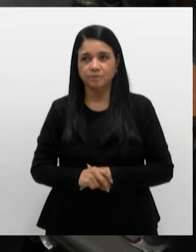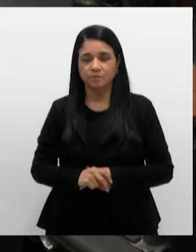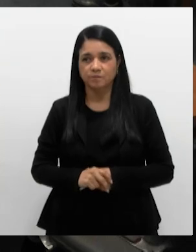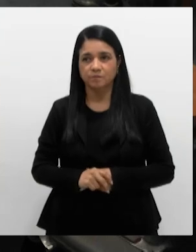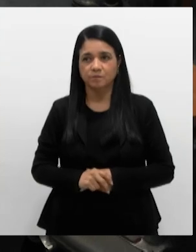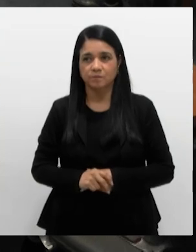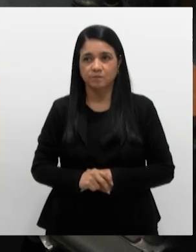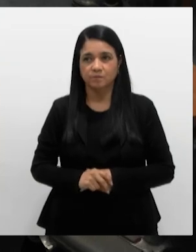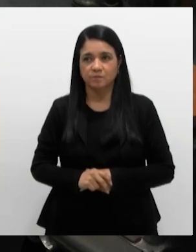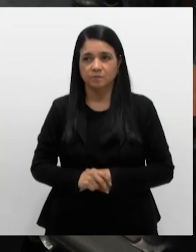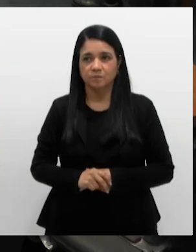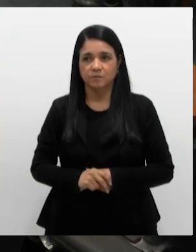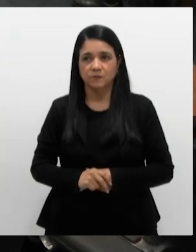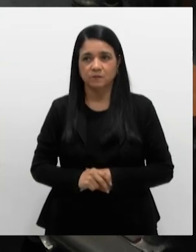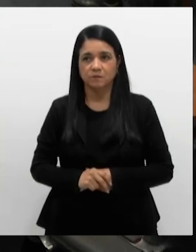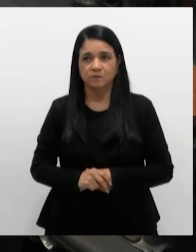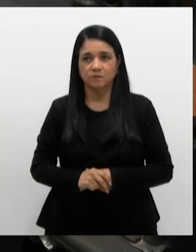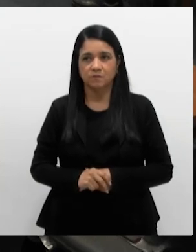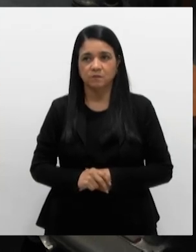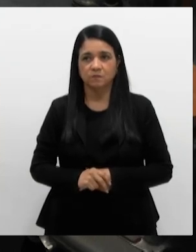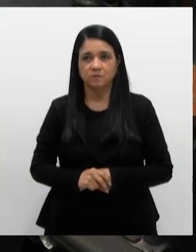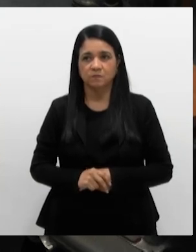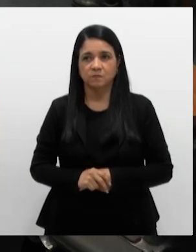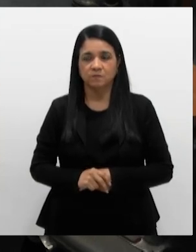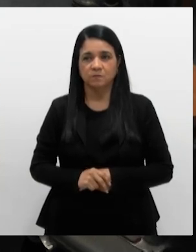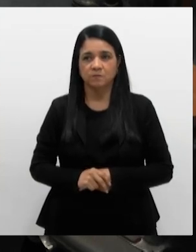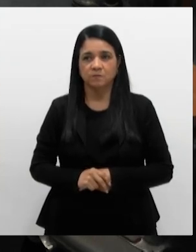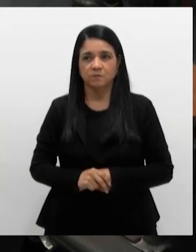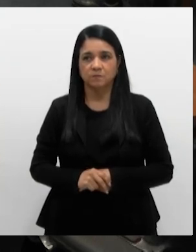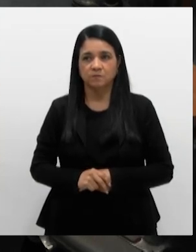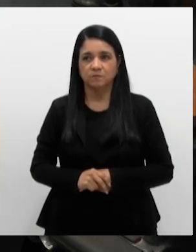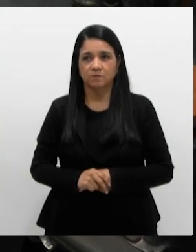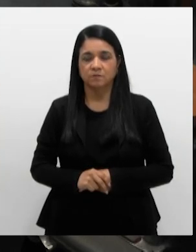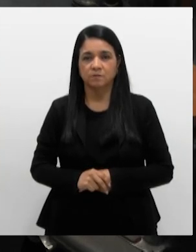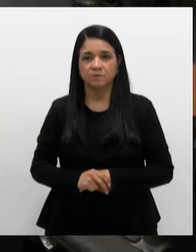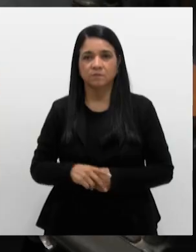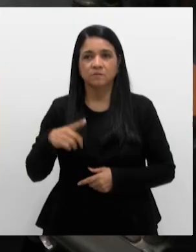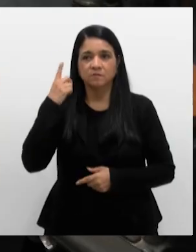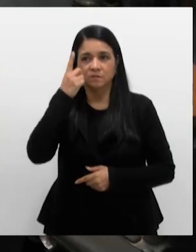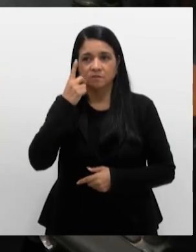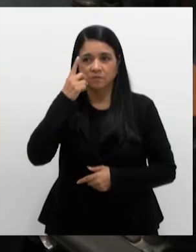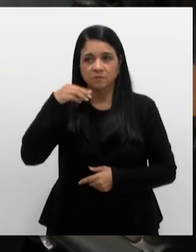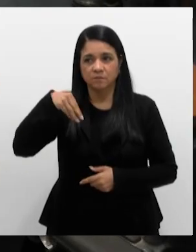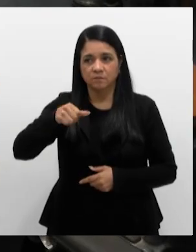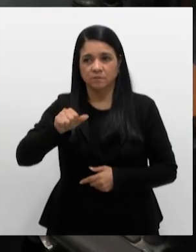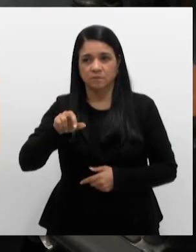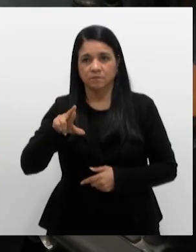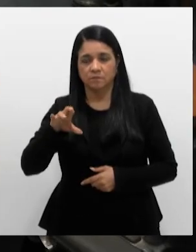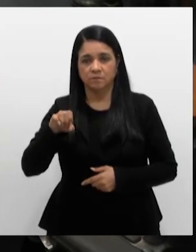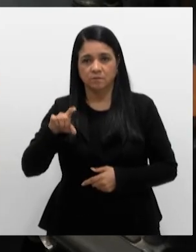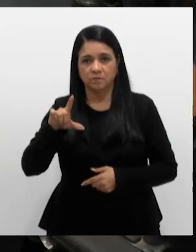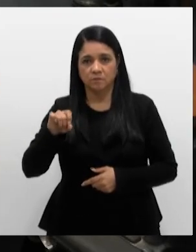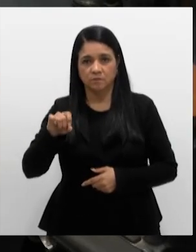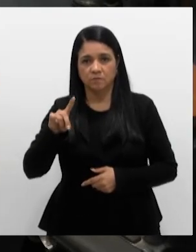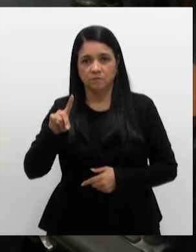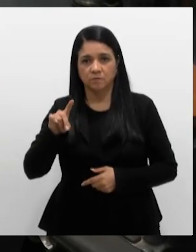Vou encerrar. Ninguém está sério, vou encerrar. Deputado Marcelo Dino.